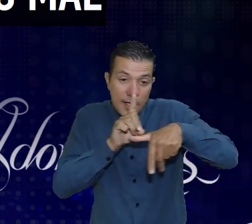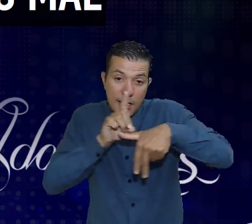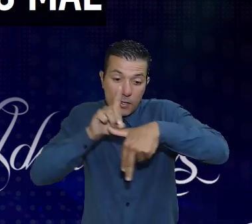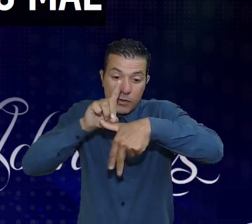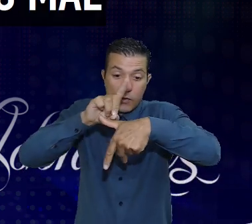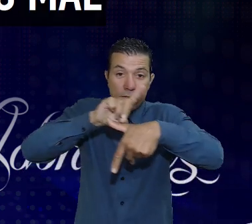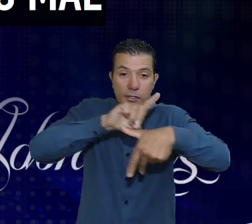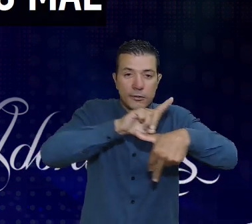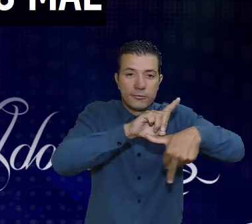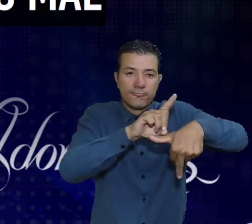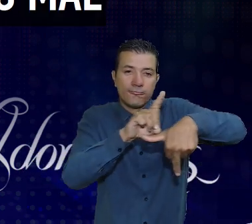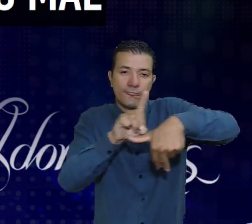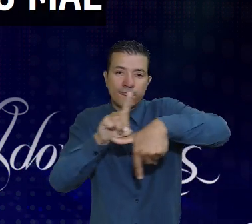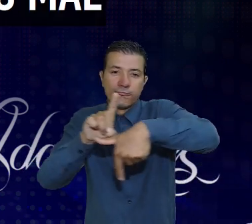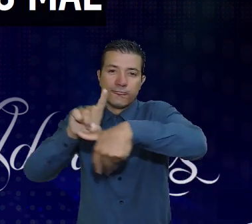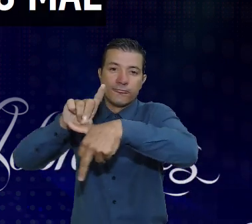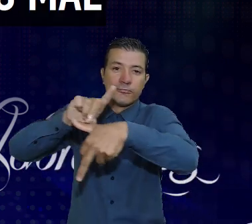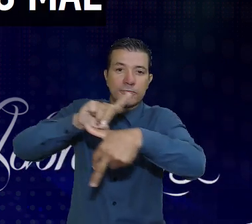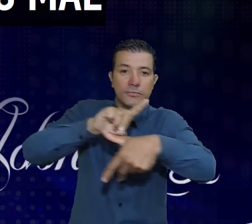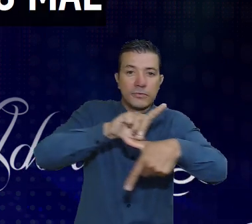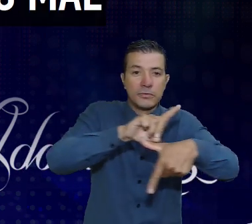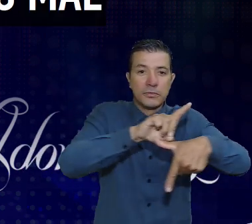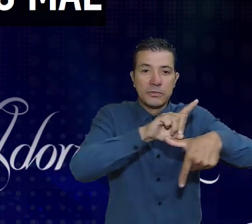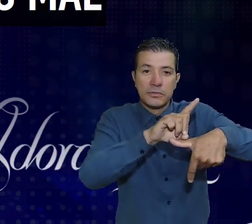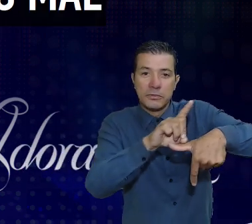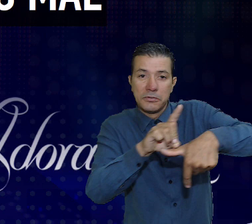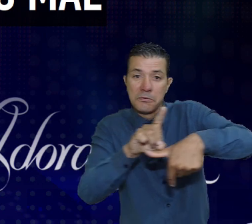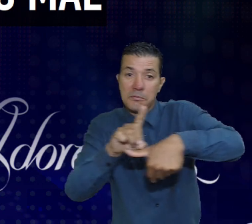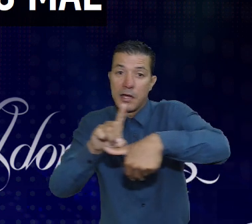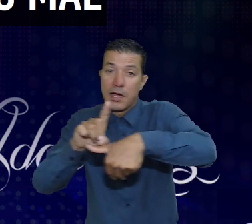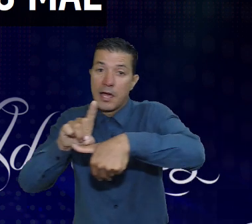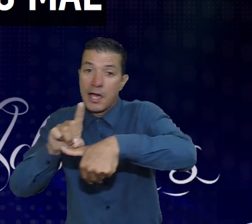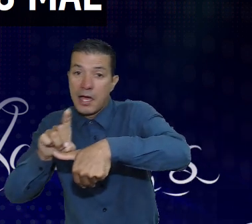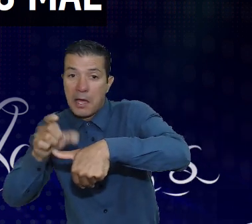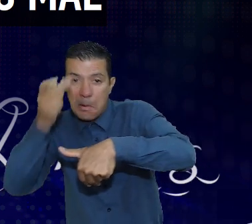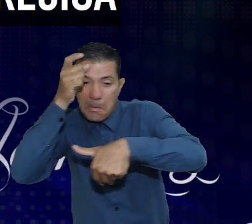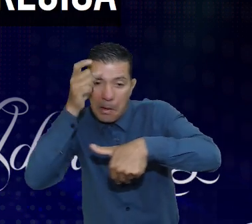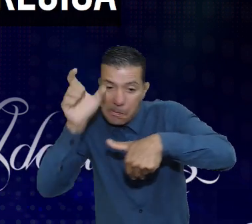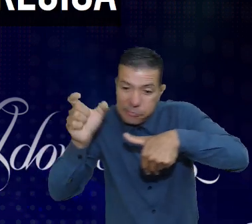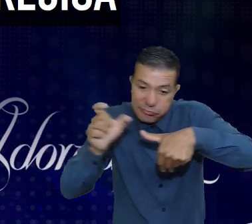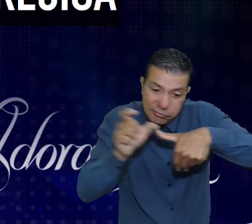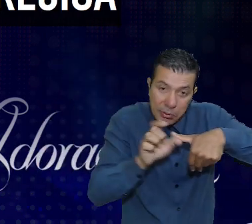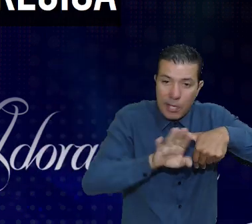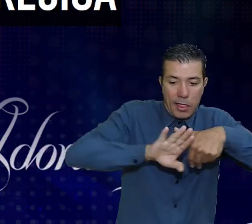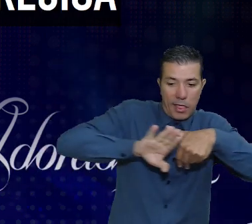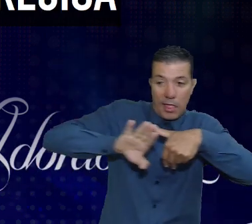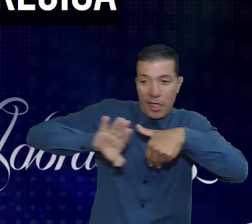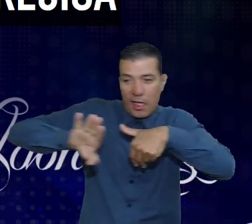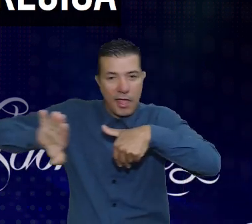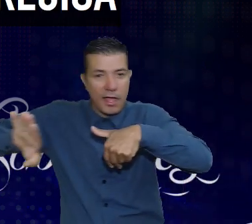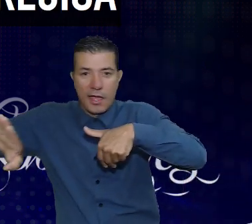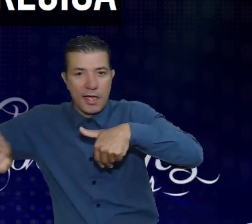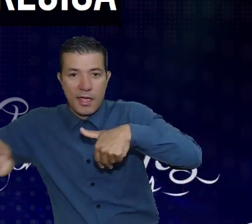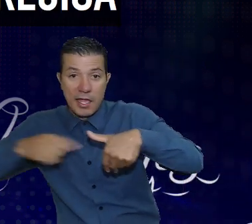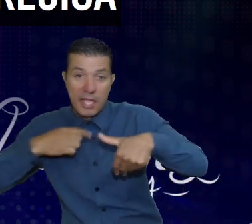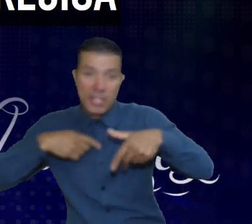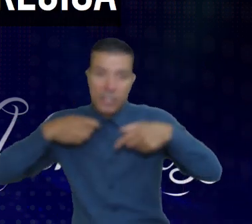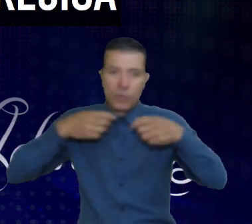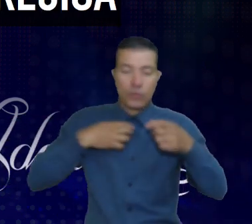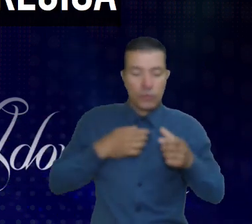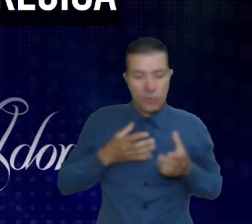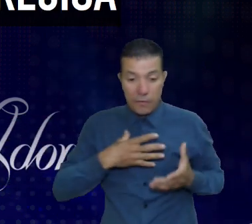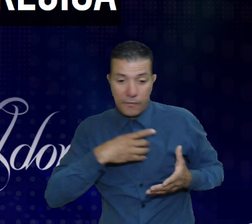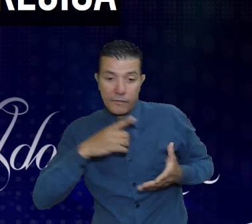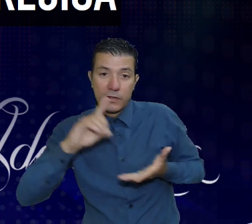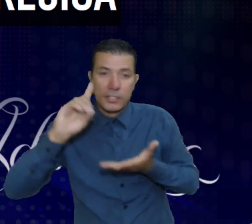segurança. De mim afastas todo o mal. Eu sou ovelha